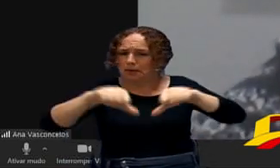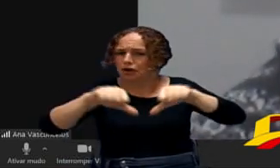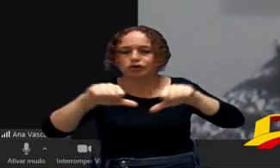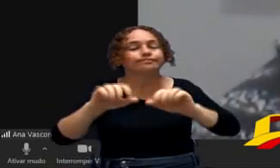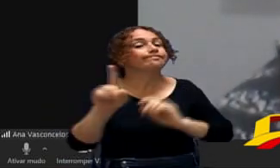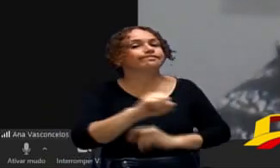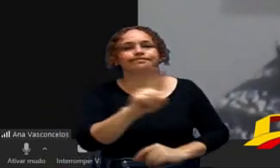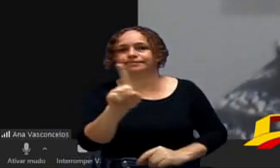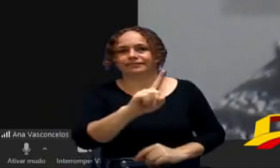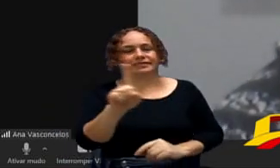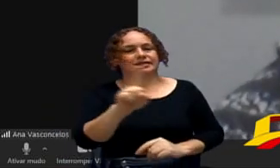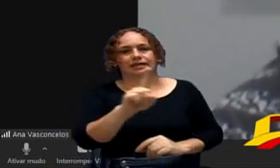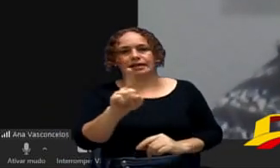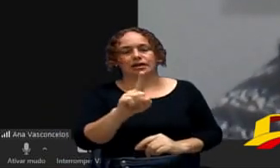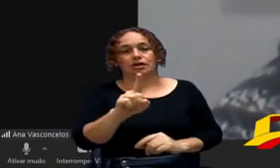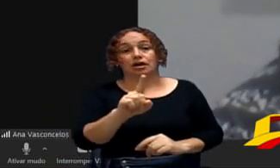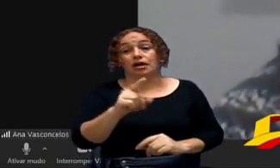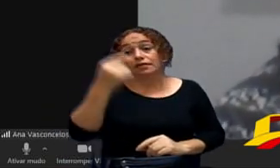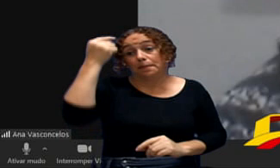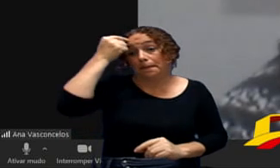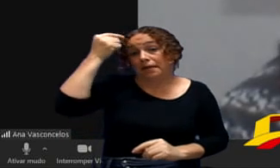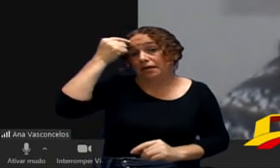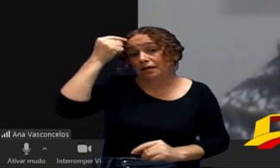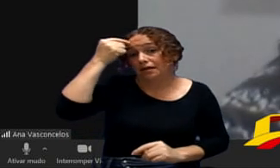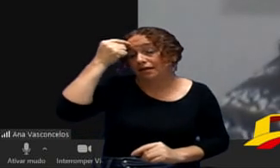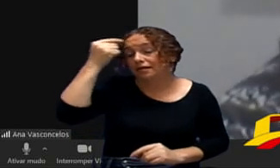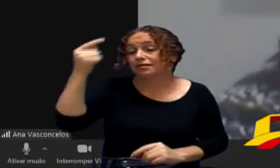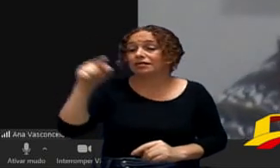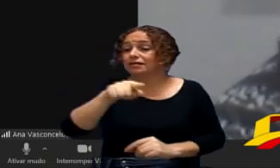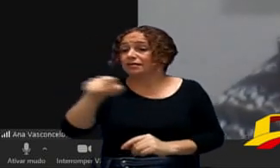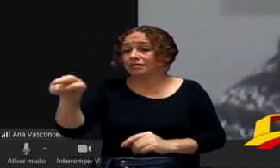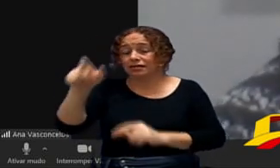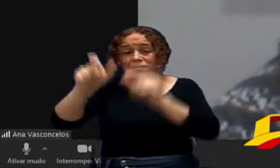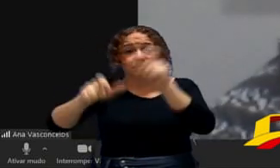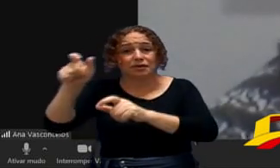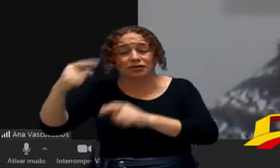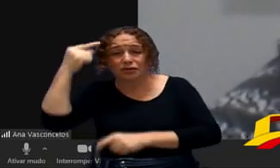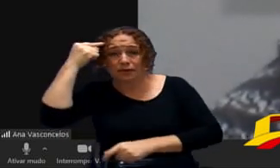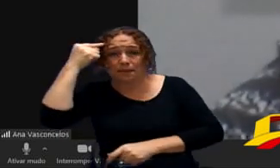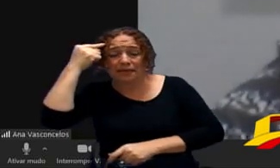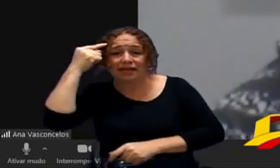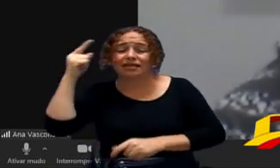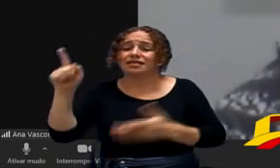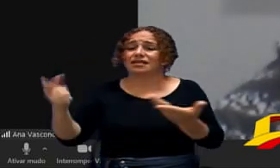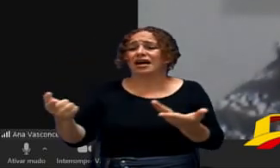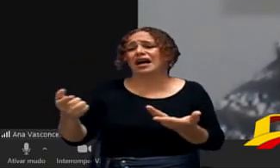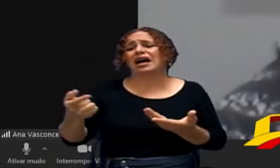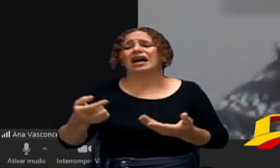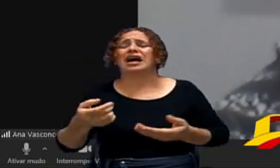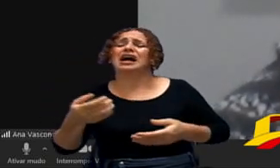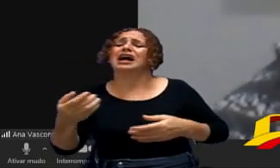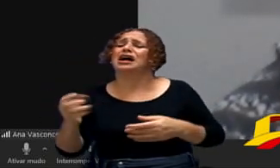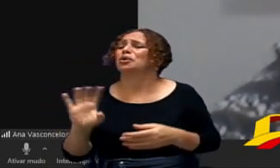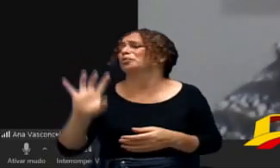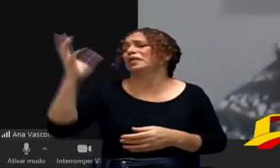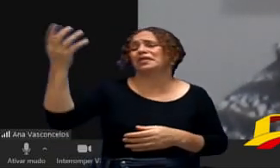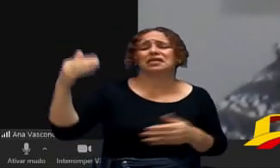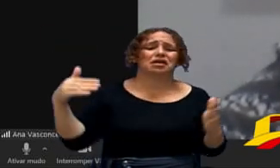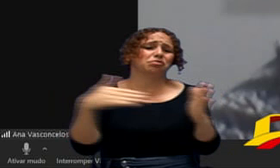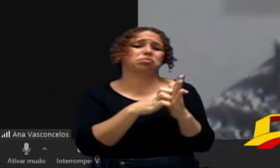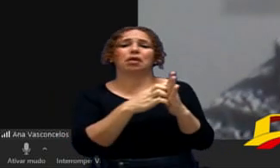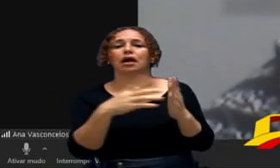argumentos vazios para quem não tem argumentos técnicos para poder tentar segurar o Sandro nesse calabouço que é o zoológico de